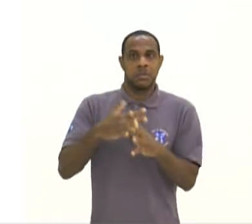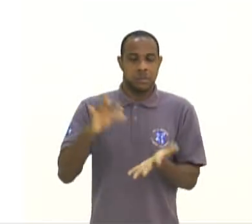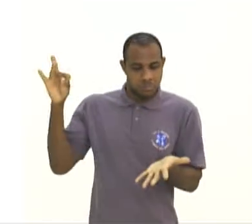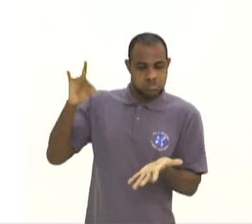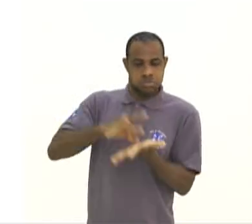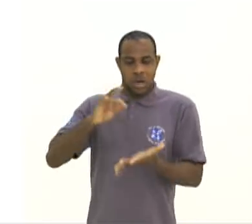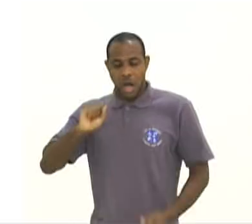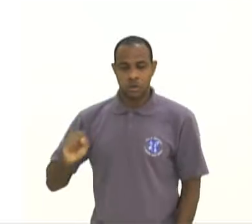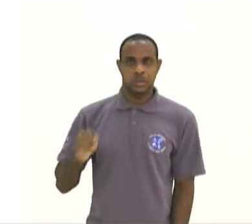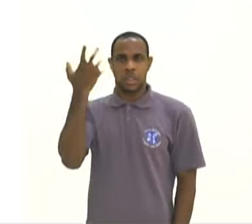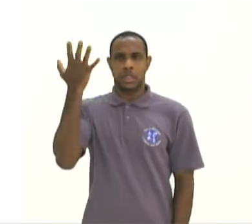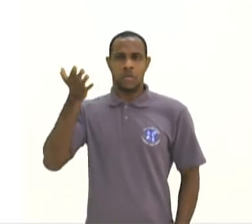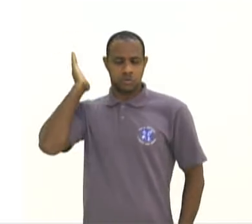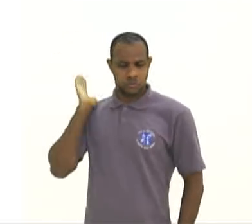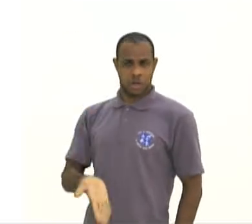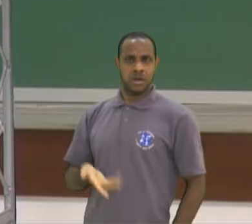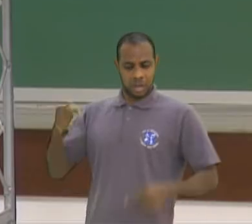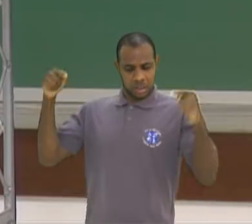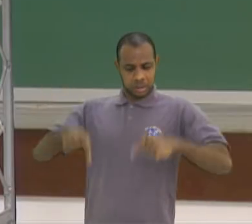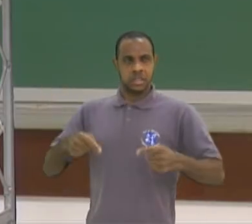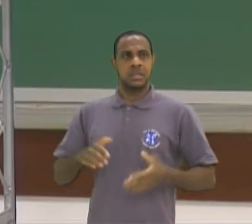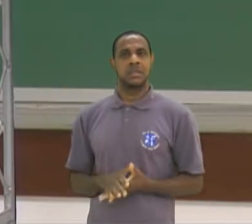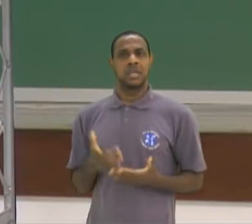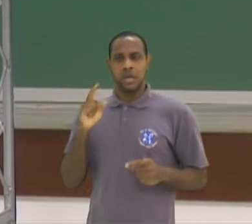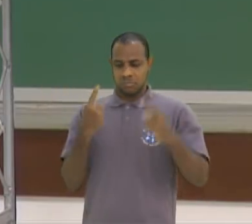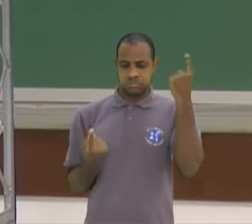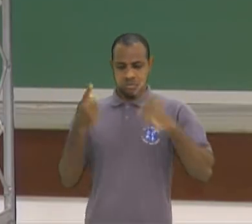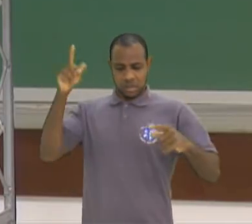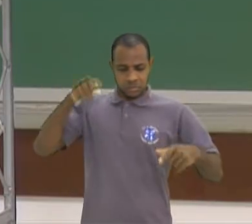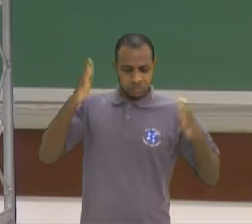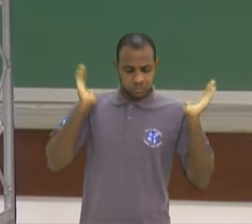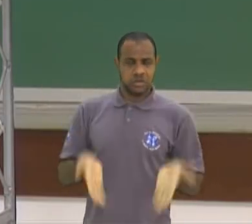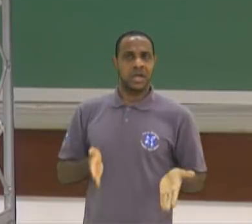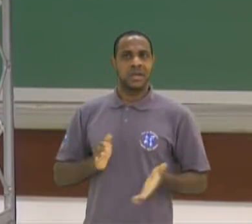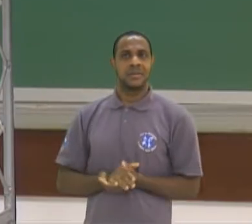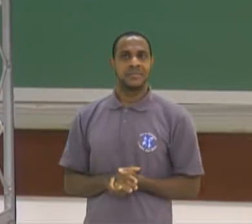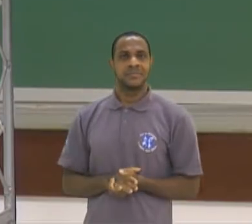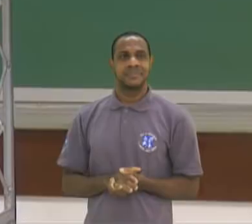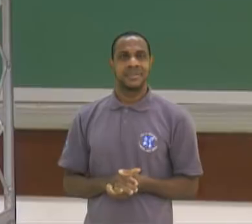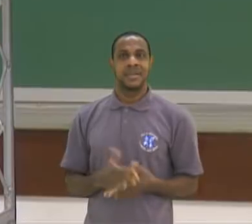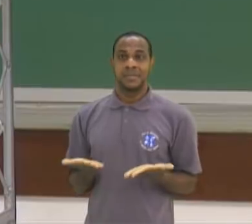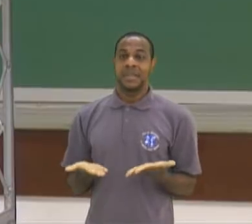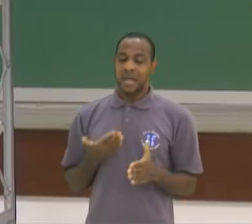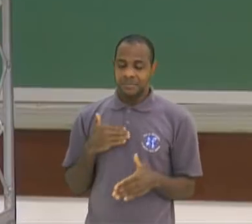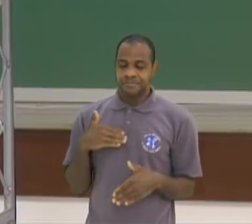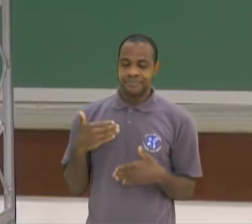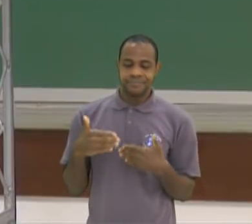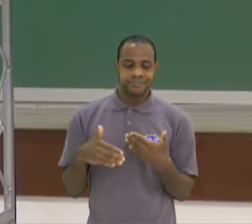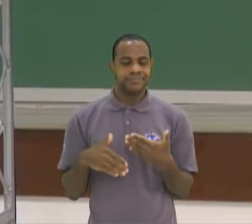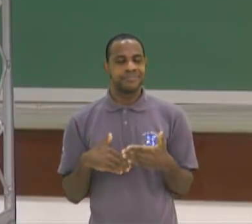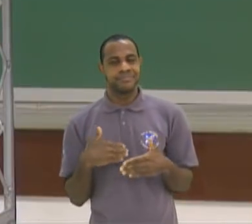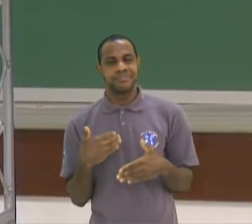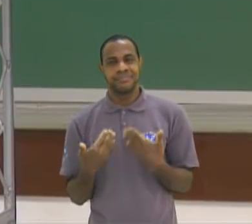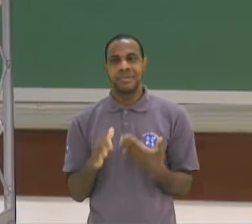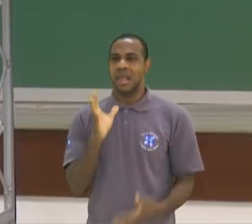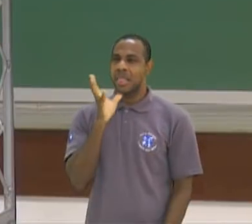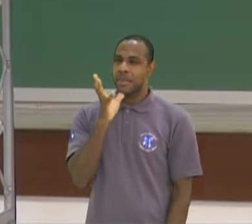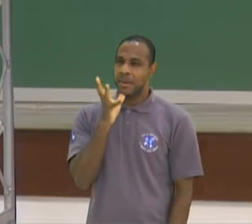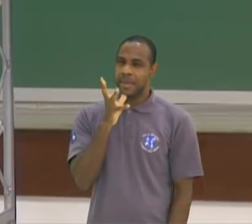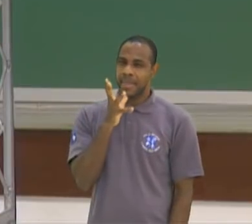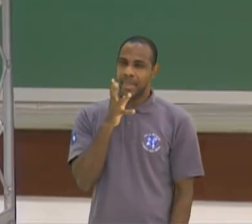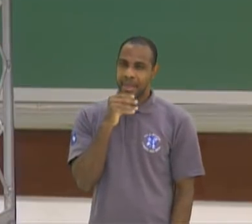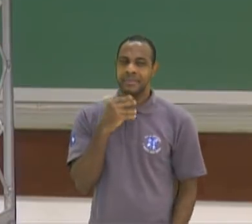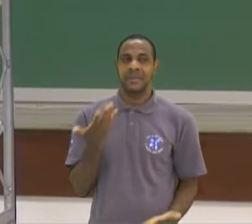real acontecendo já. O Allende defendia uma transição lenta para esse poder popular efetivo.